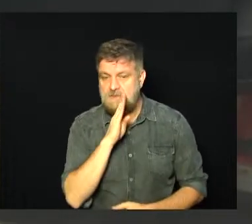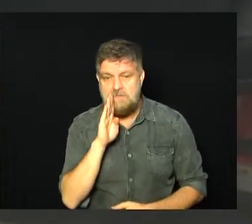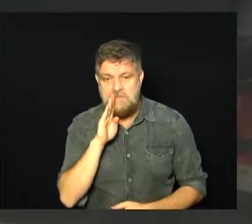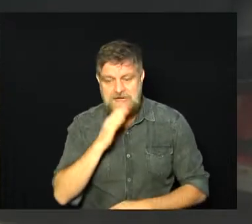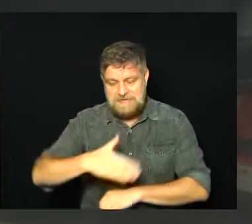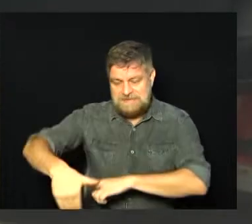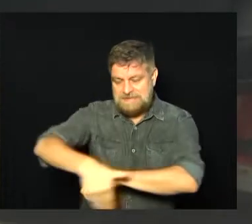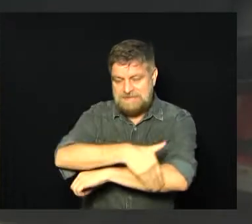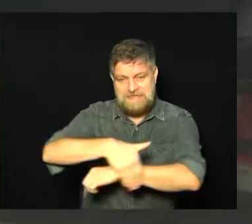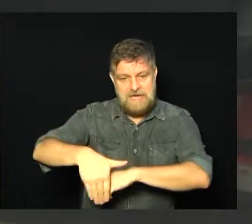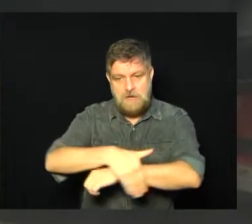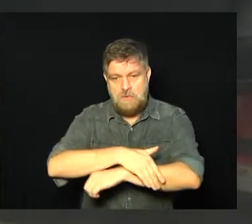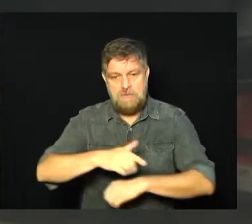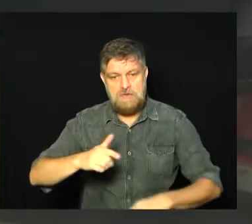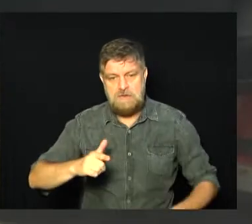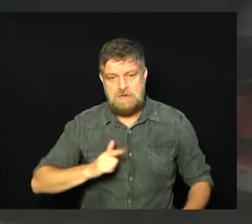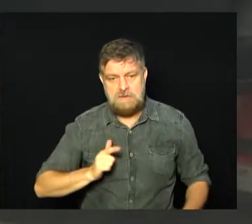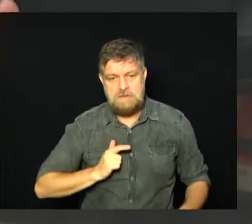está